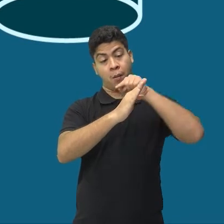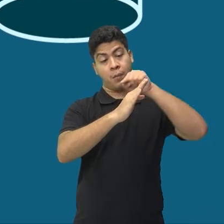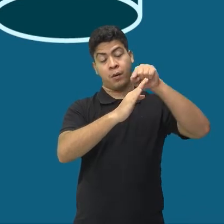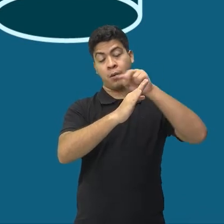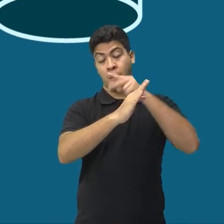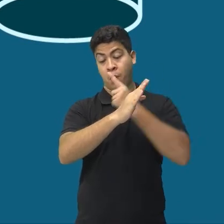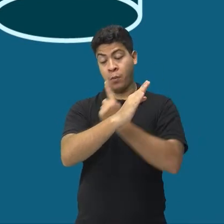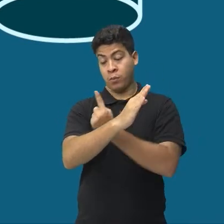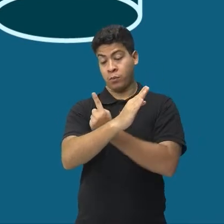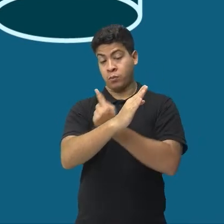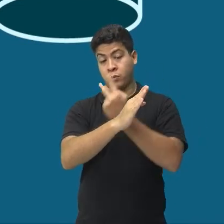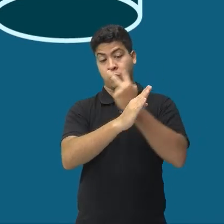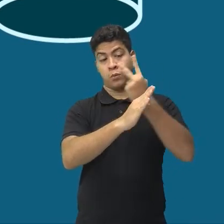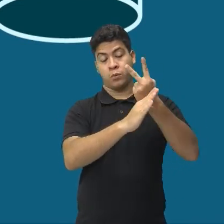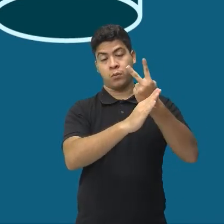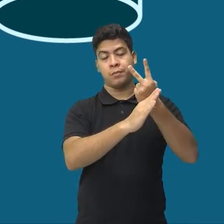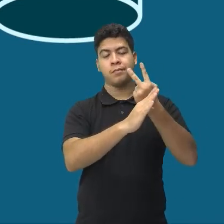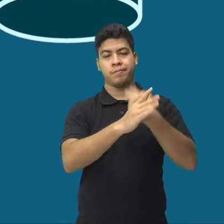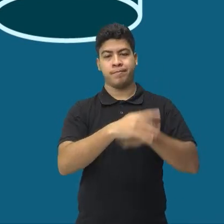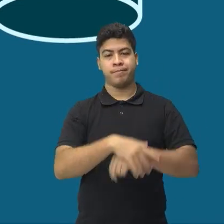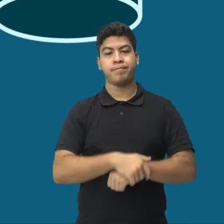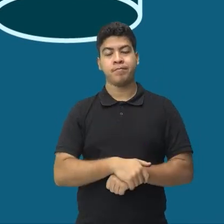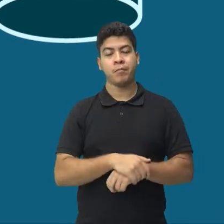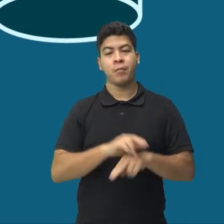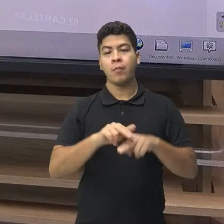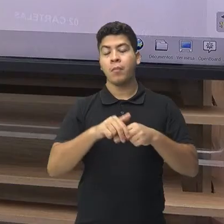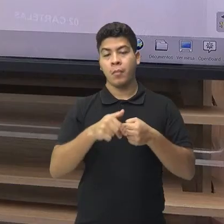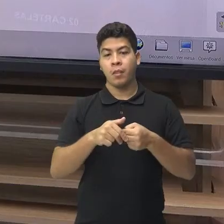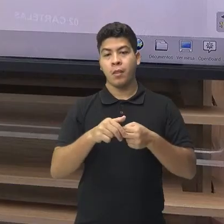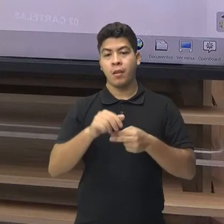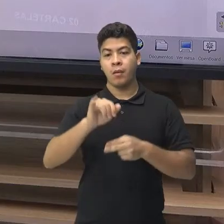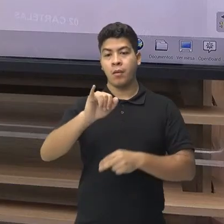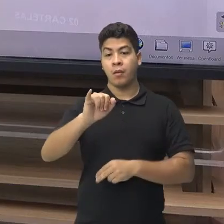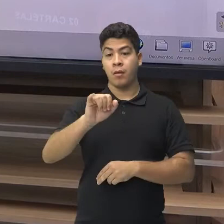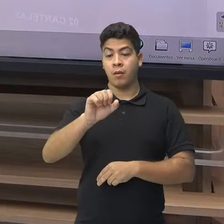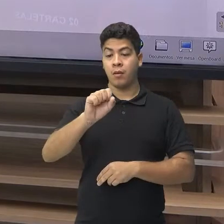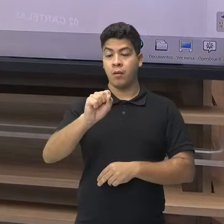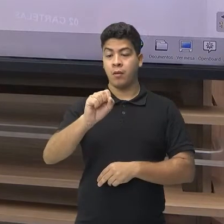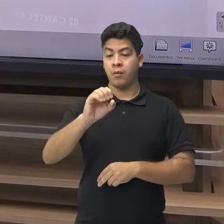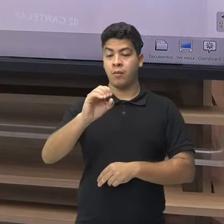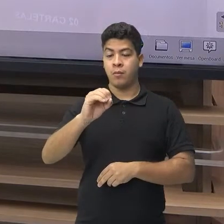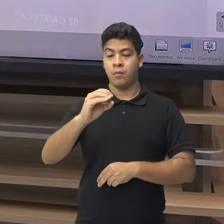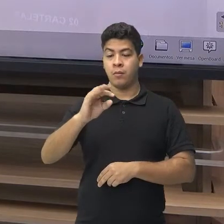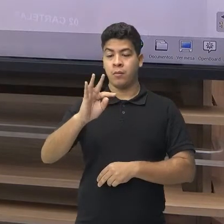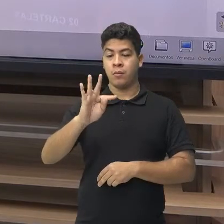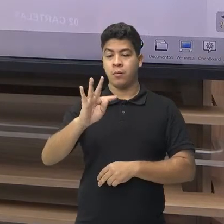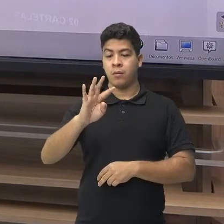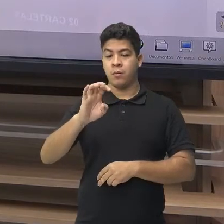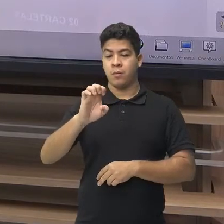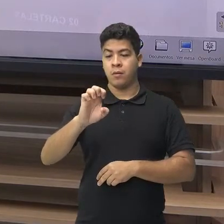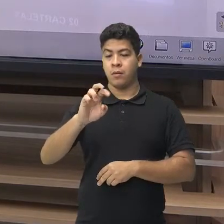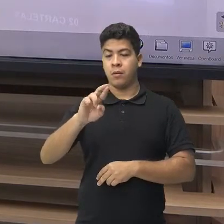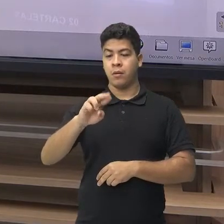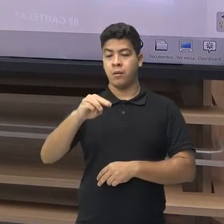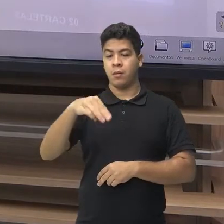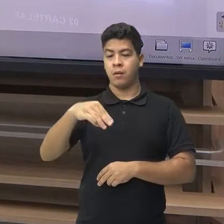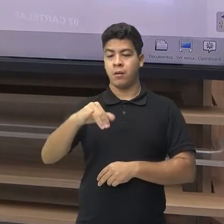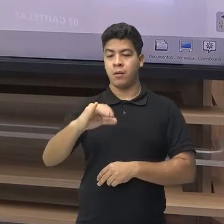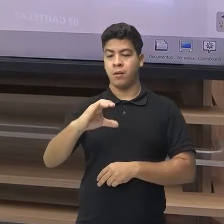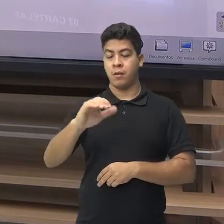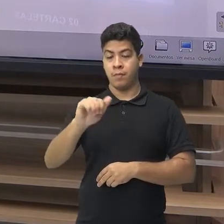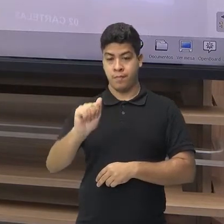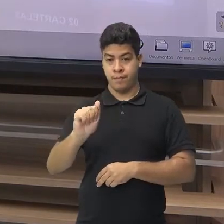Então assim acontece a nossa transformação isotérmica. Veja que a temperatura lá não mudou, tá certo? Do